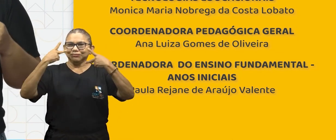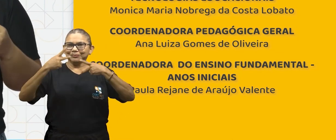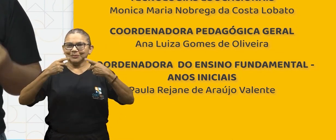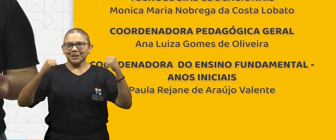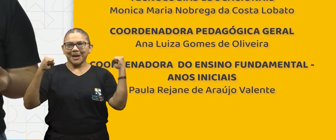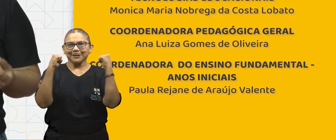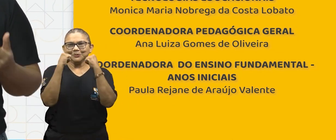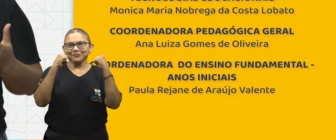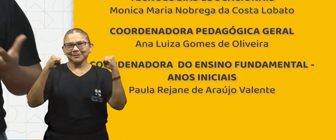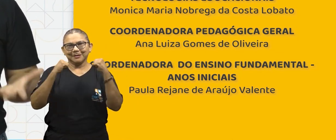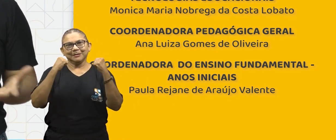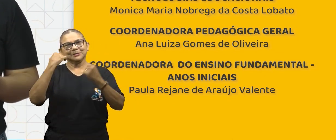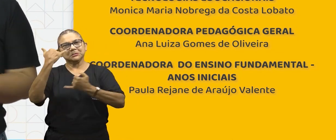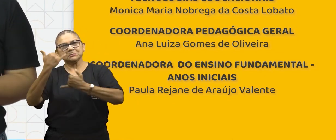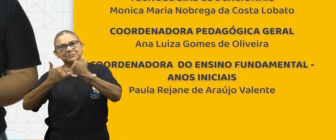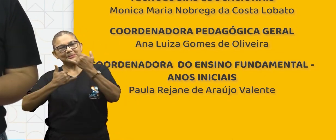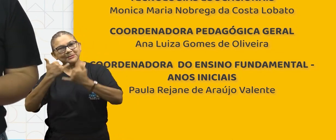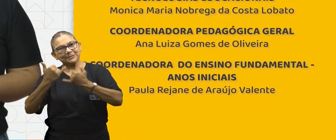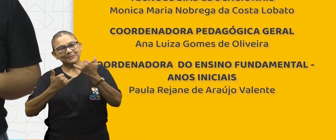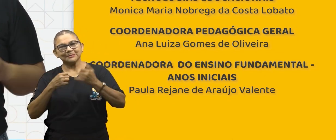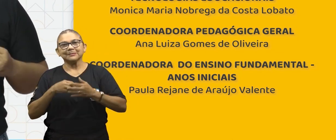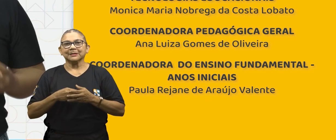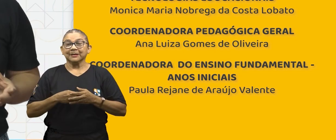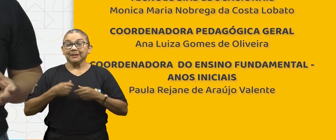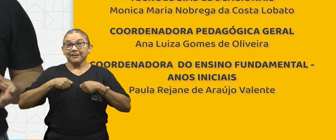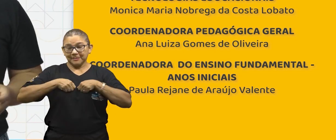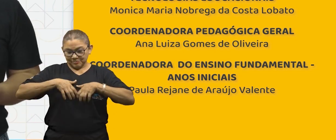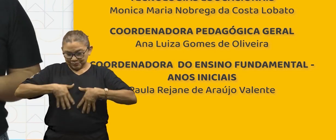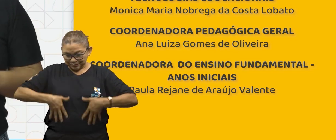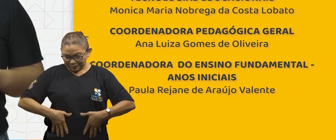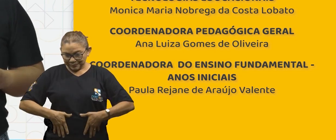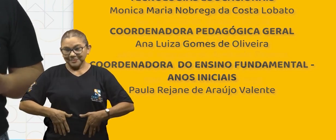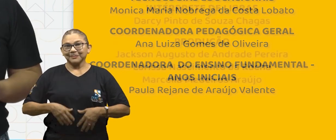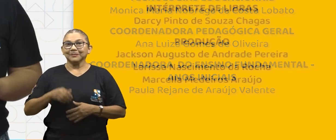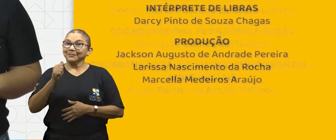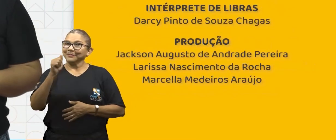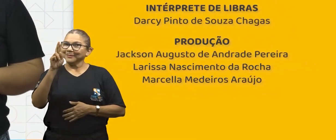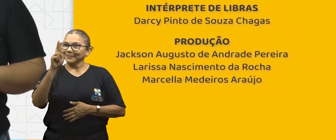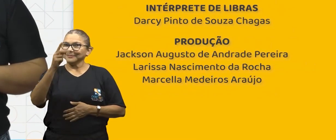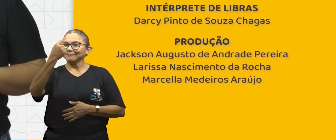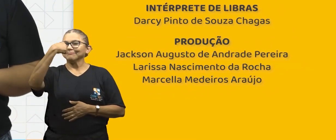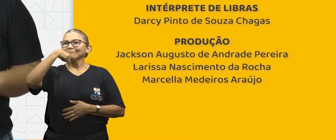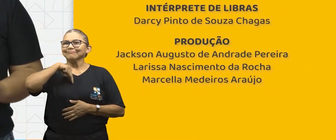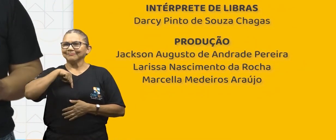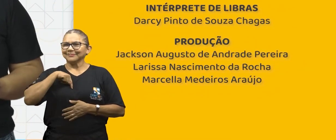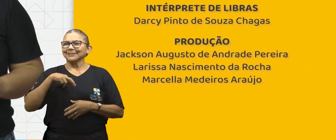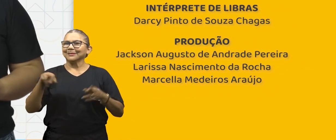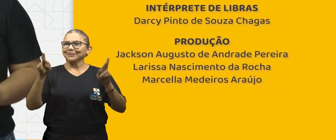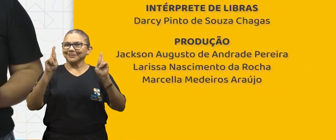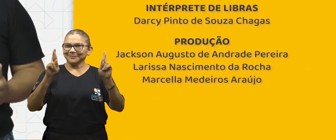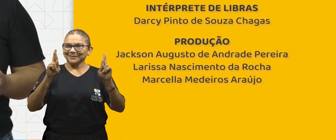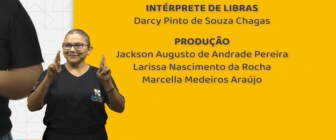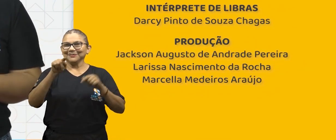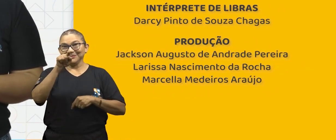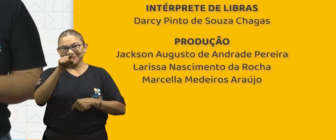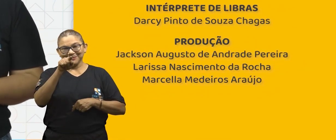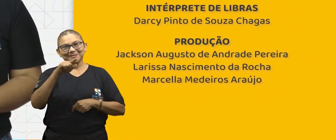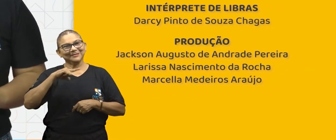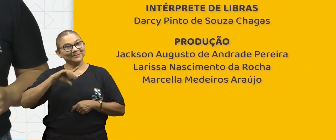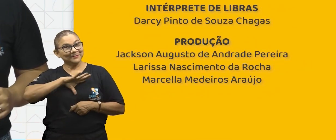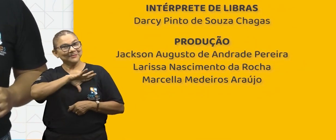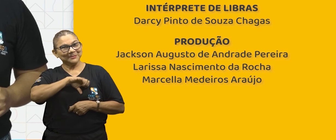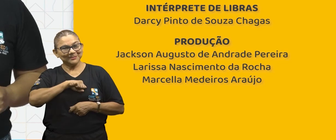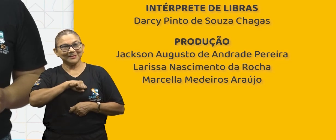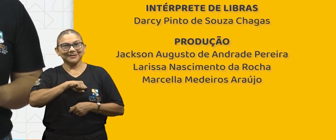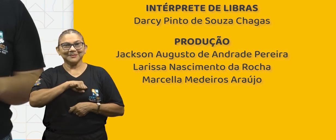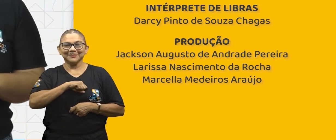mais oxigênio chegue ao corpo humano. Gostou? Eu espero que você tenha gostado tanto quanto eu dessa aula.